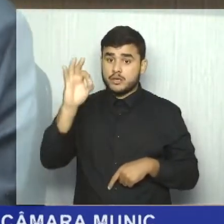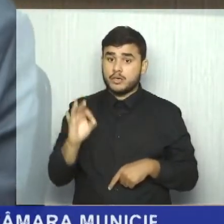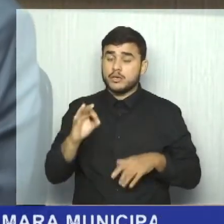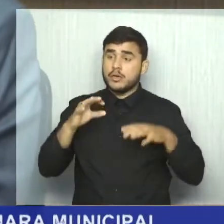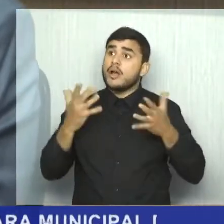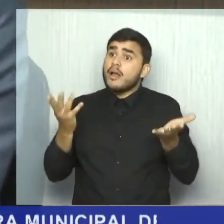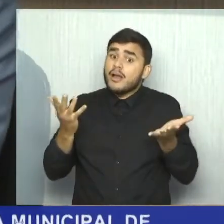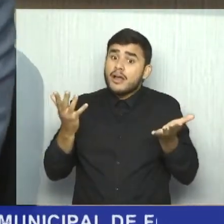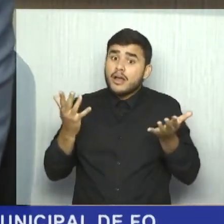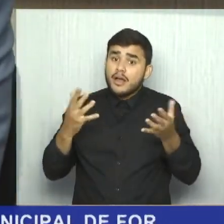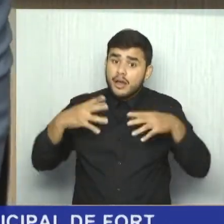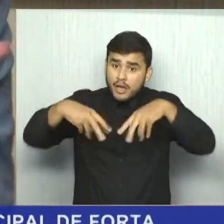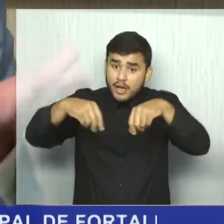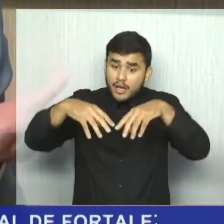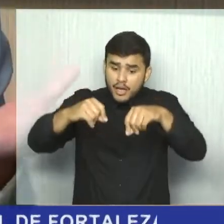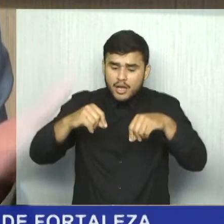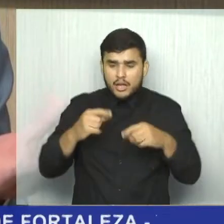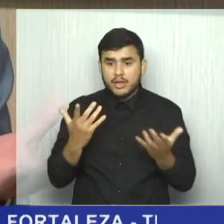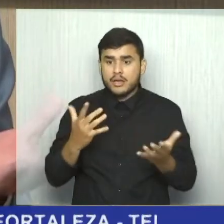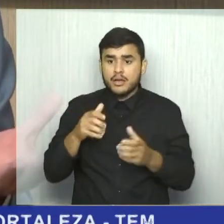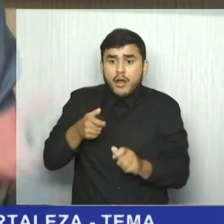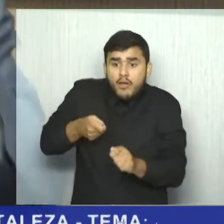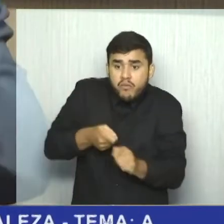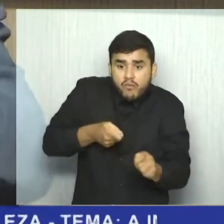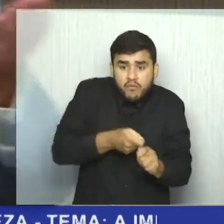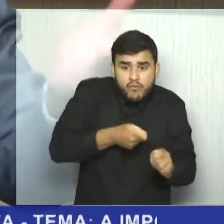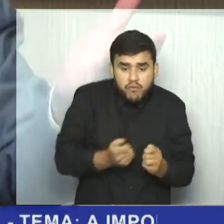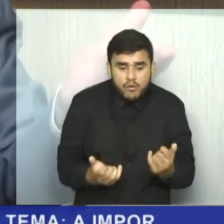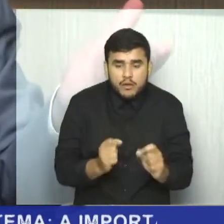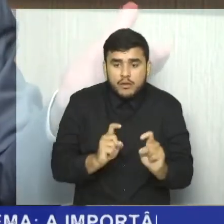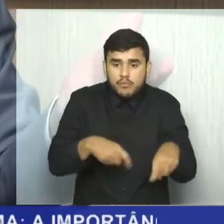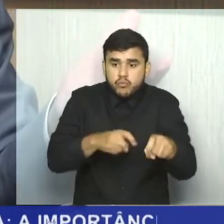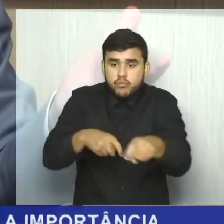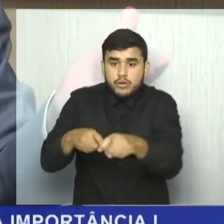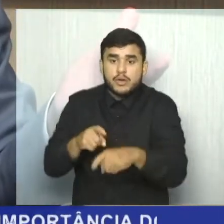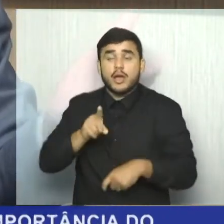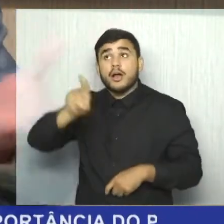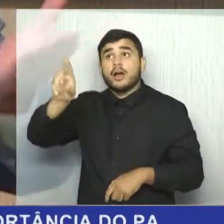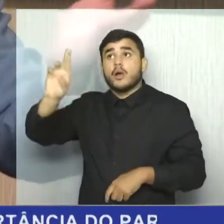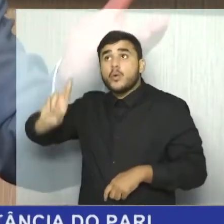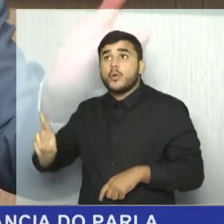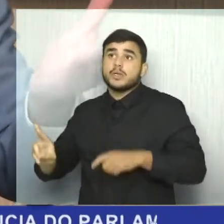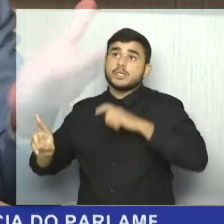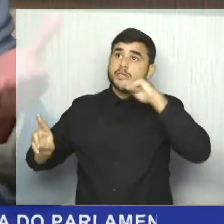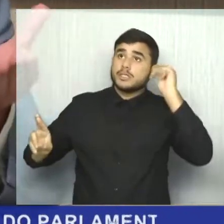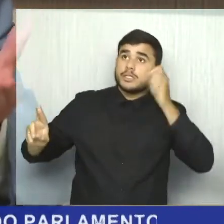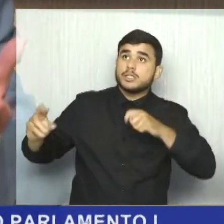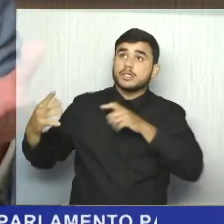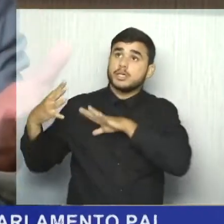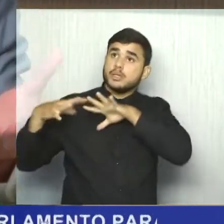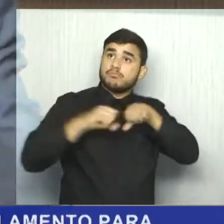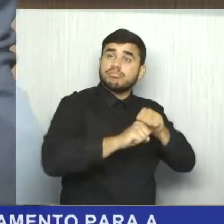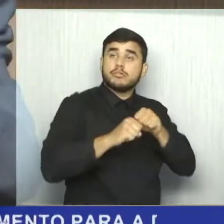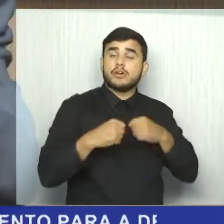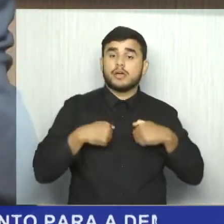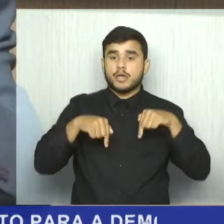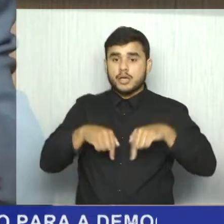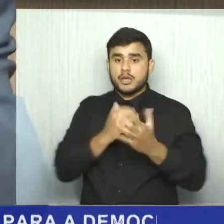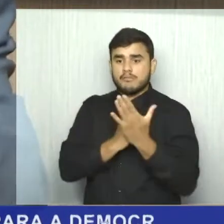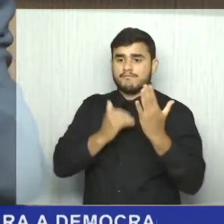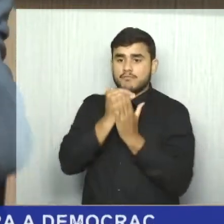adubos, dos fertilizantes do estrangeiro. Aí a Rússia invade a Ucrânia e lá se vai. O Brasil está pagando